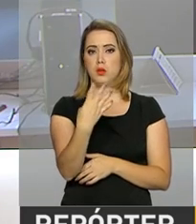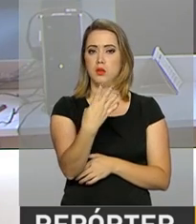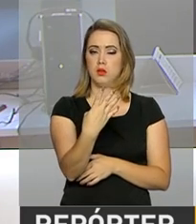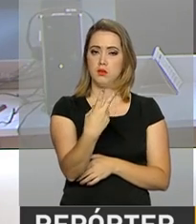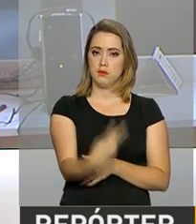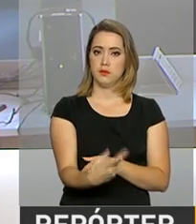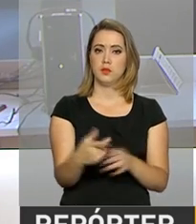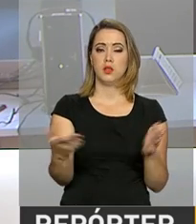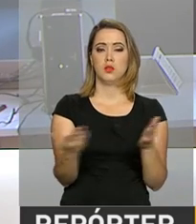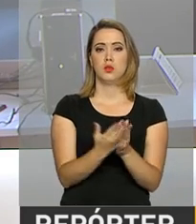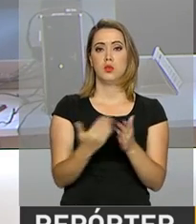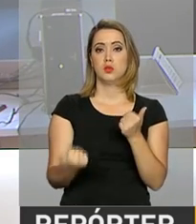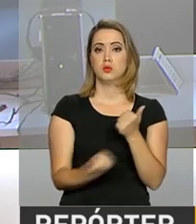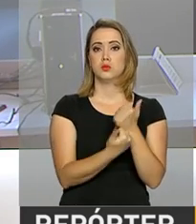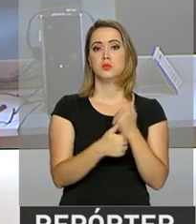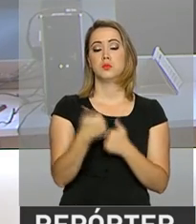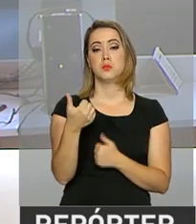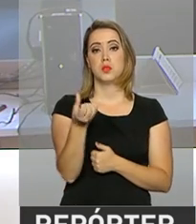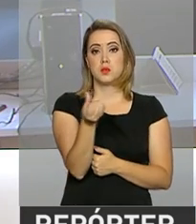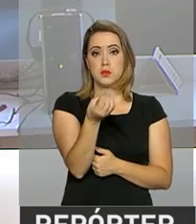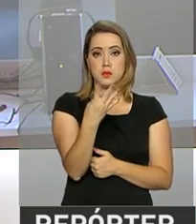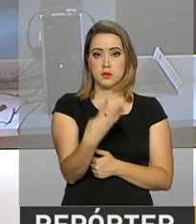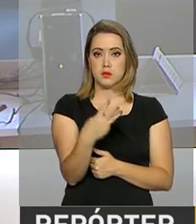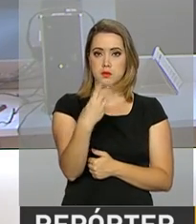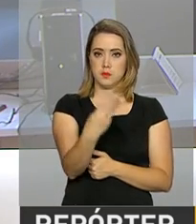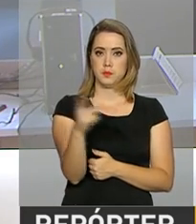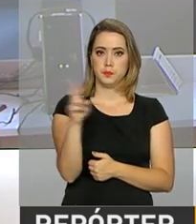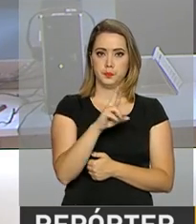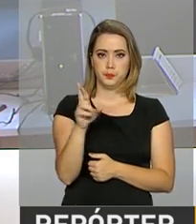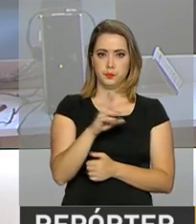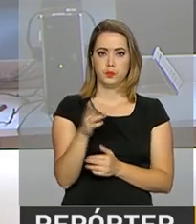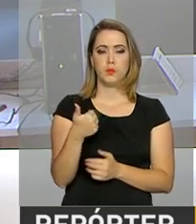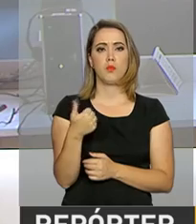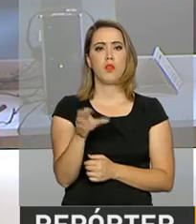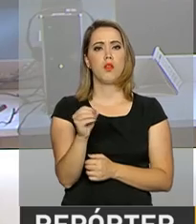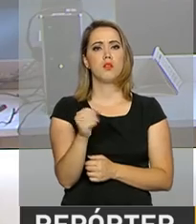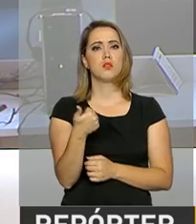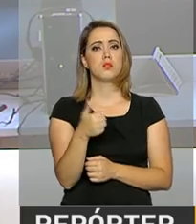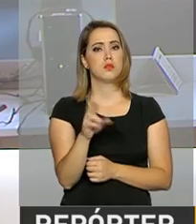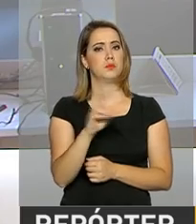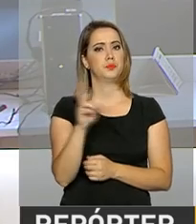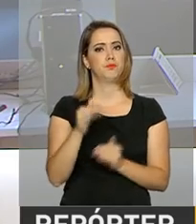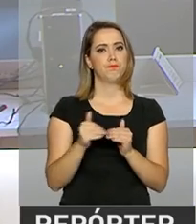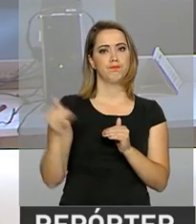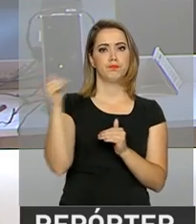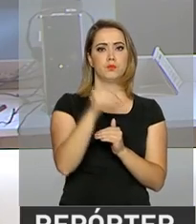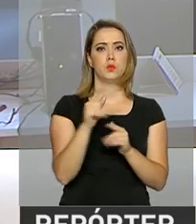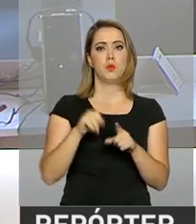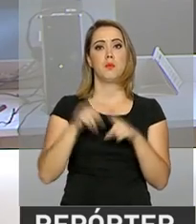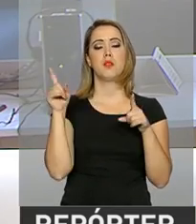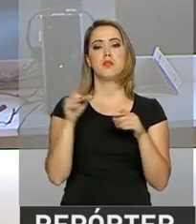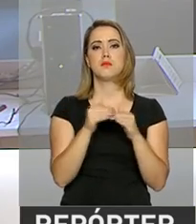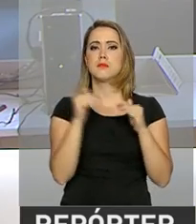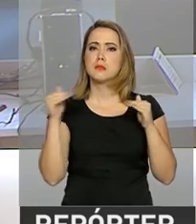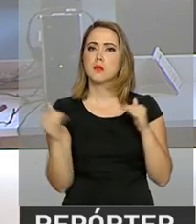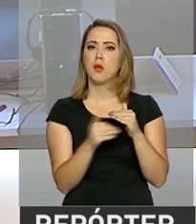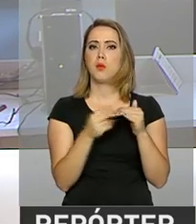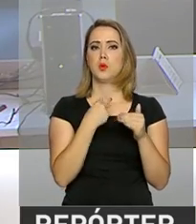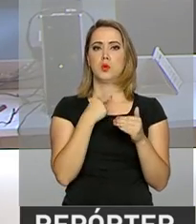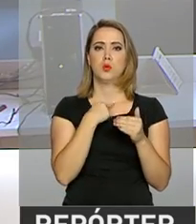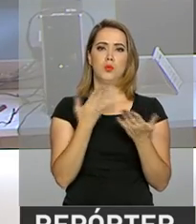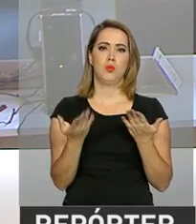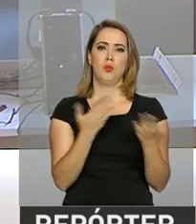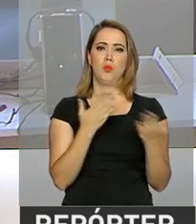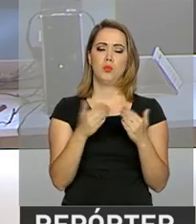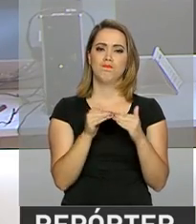R 16.643 ou seja um aumento de r$ 1 já a menor parcela não pode ser inferior ao